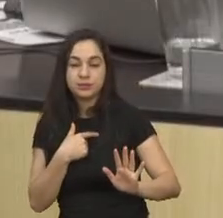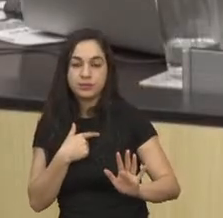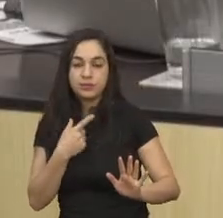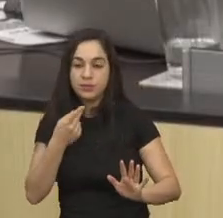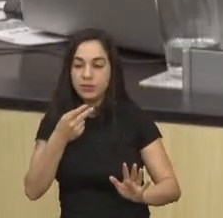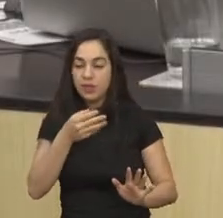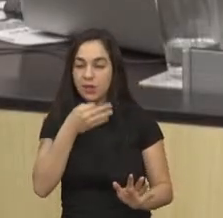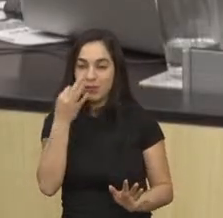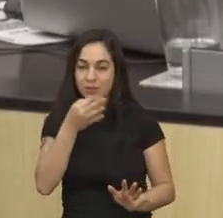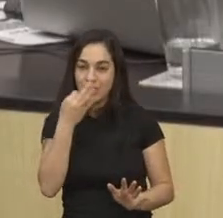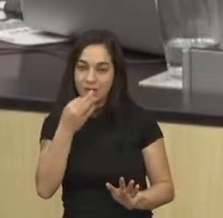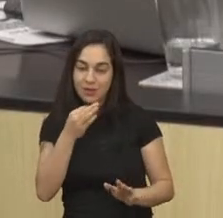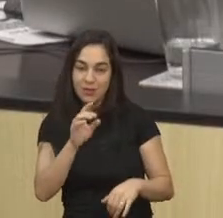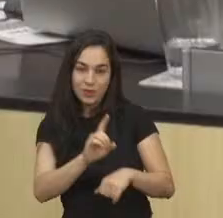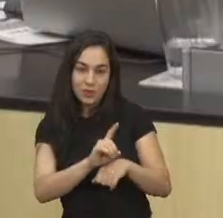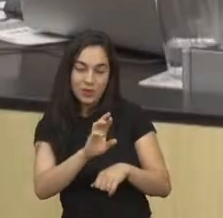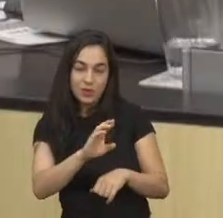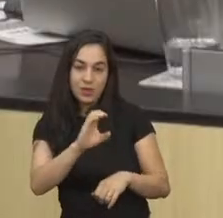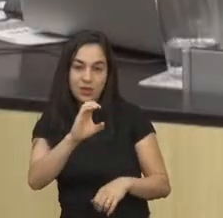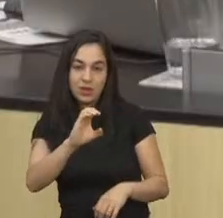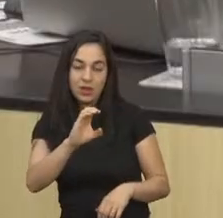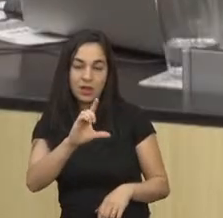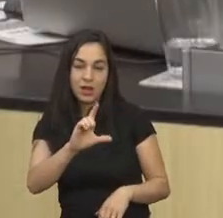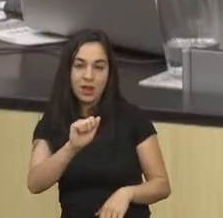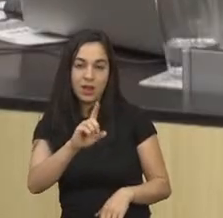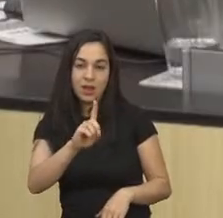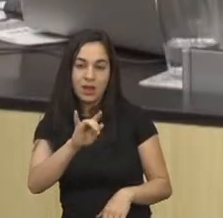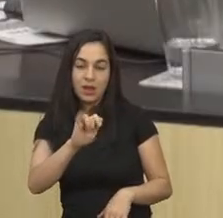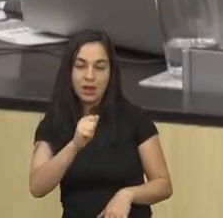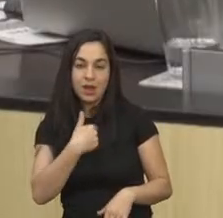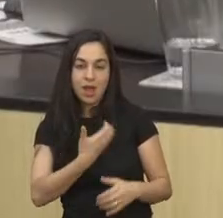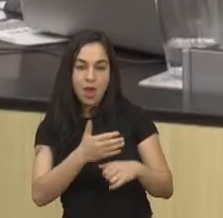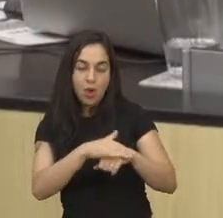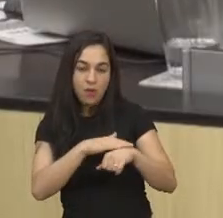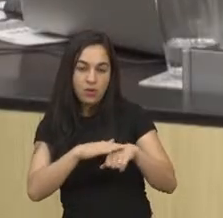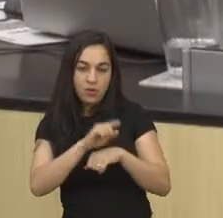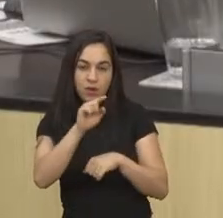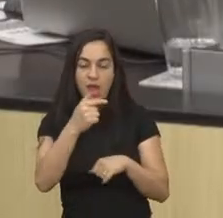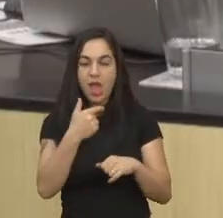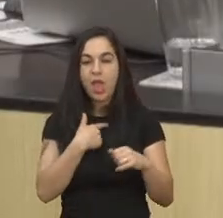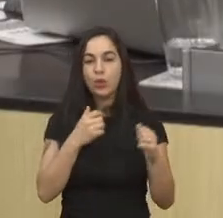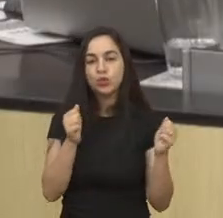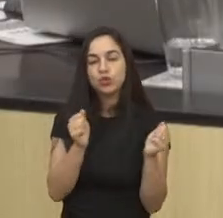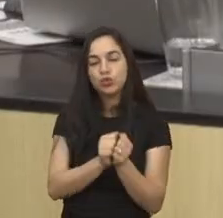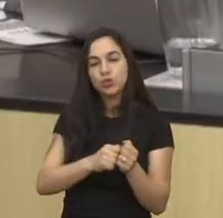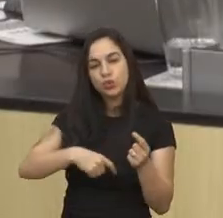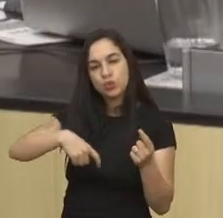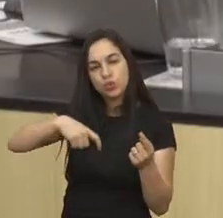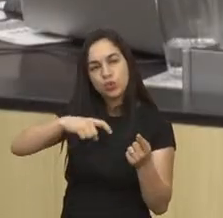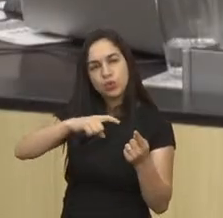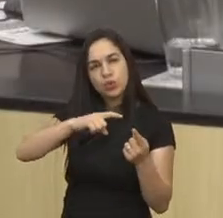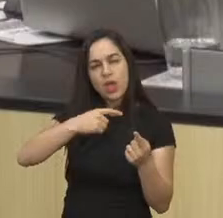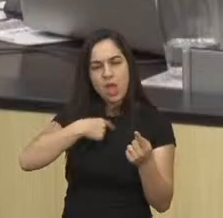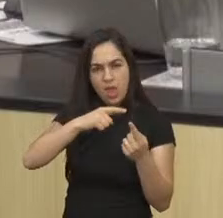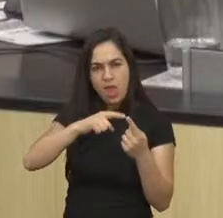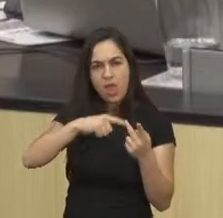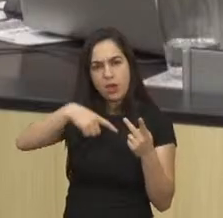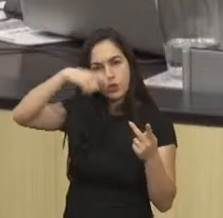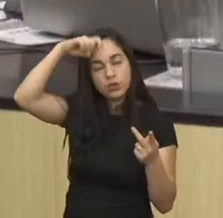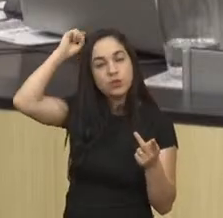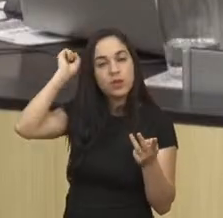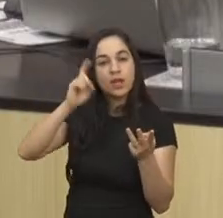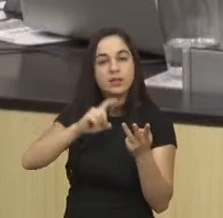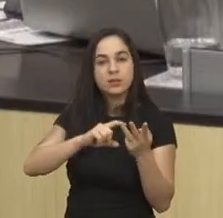Cláudia, que eu também vou precisar conversar com você, porque nós temos um projeto, eu, o vereador Joeques e o vereador Gabriel